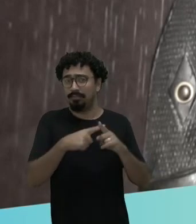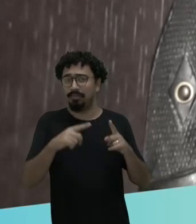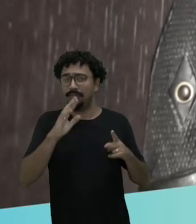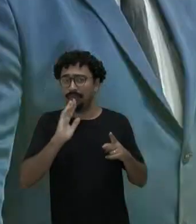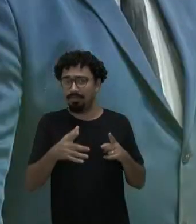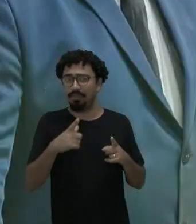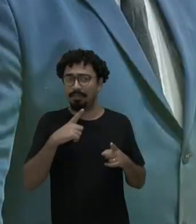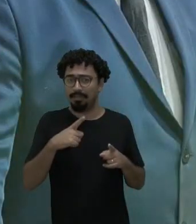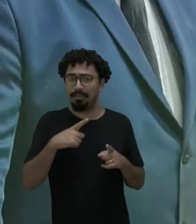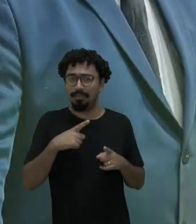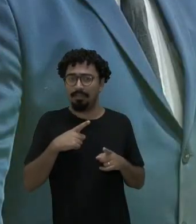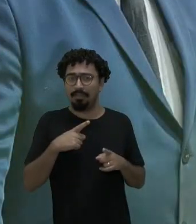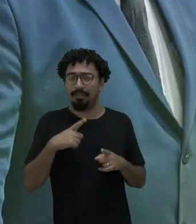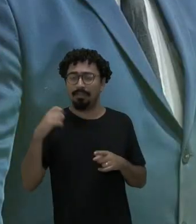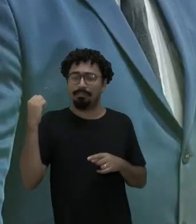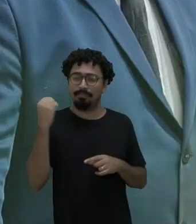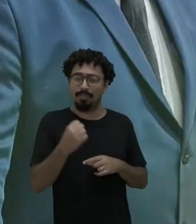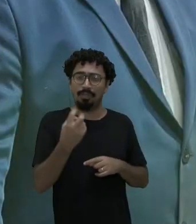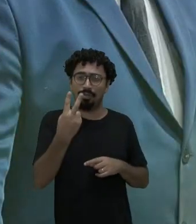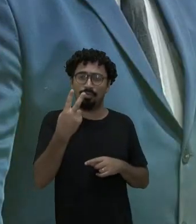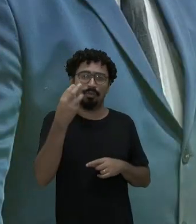lá, duas tentativas,